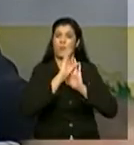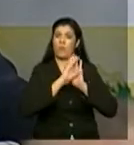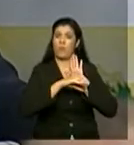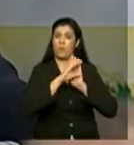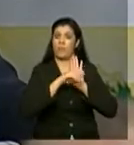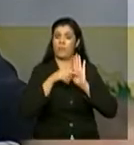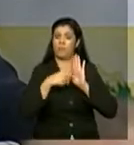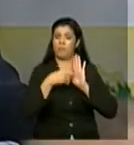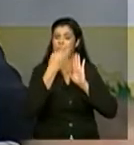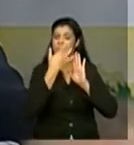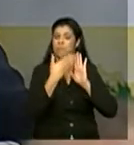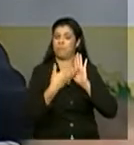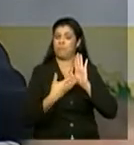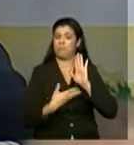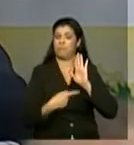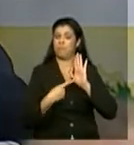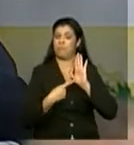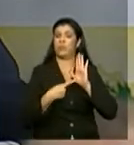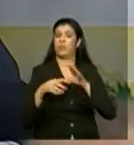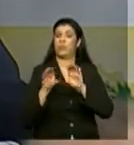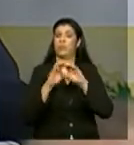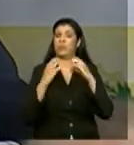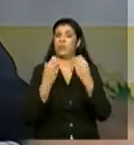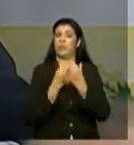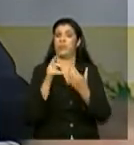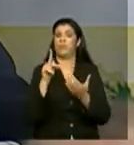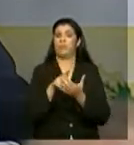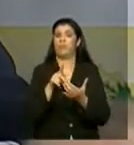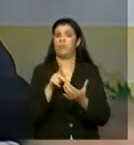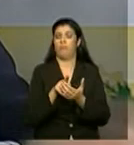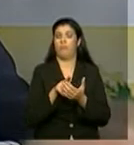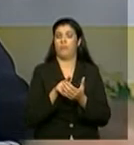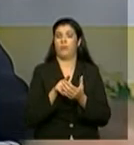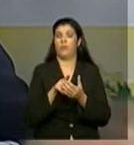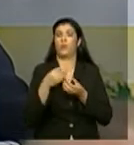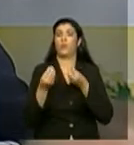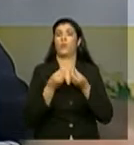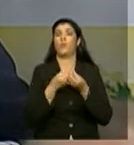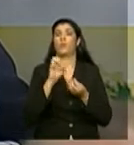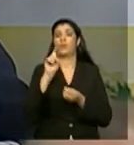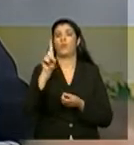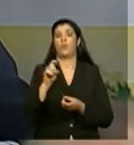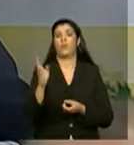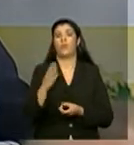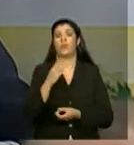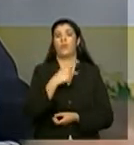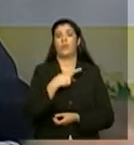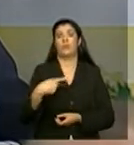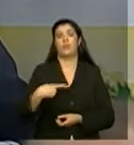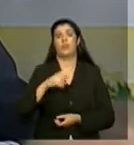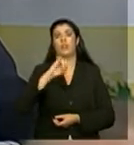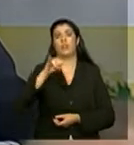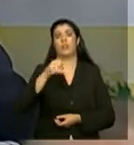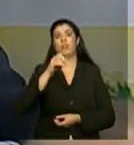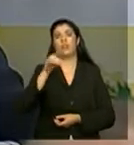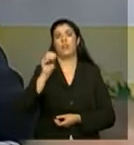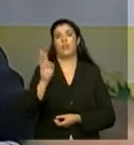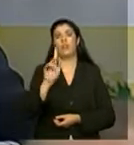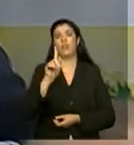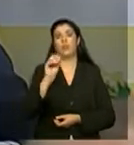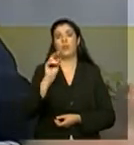no relatório da comissão nacional da verdade sobre a questão é do do ex presidente joão goulart então também